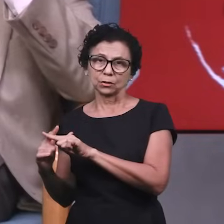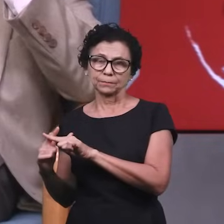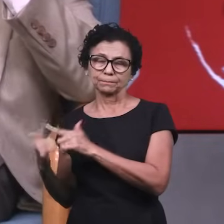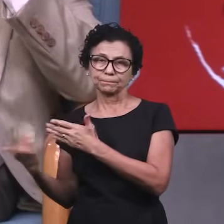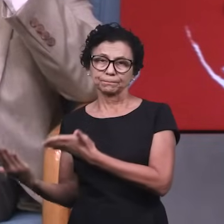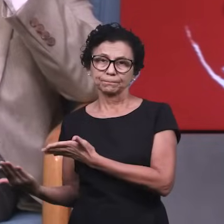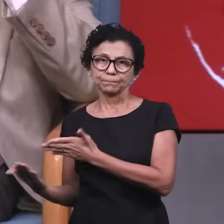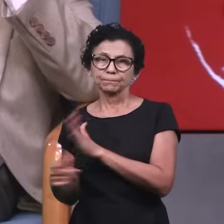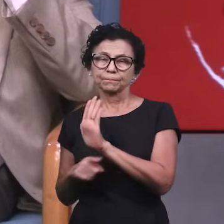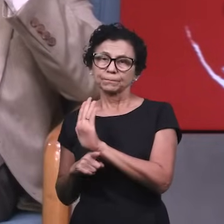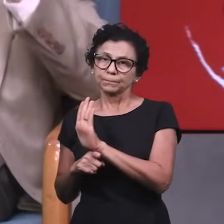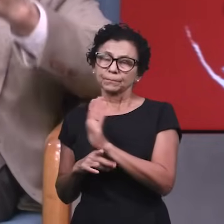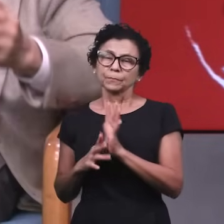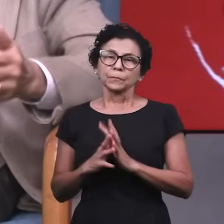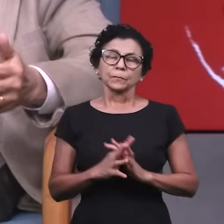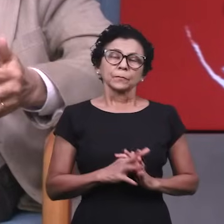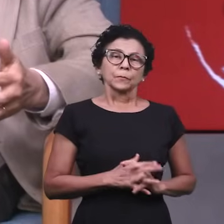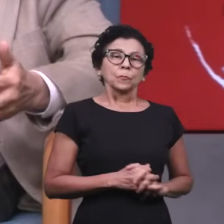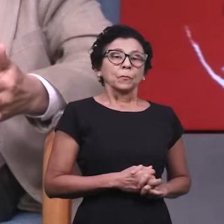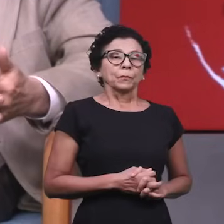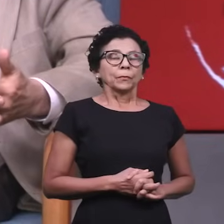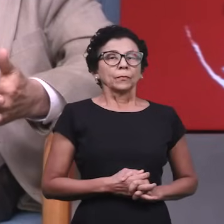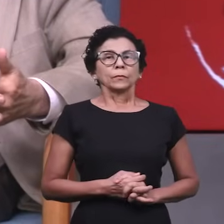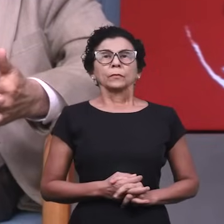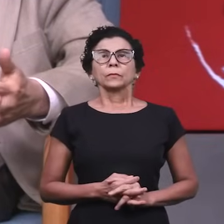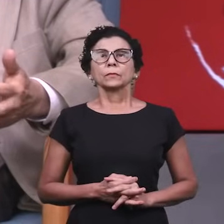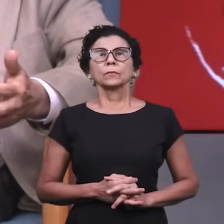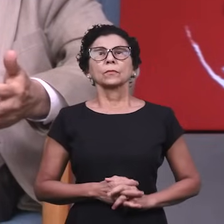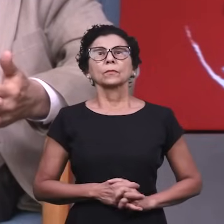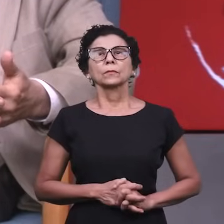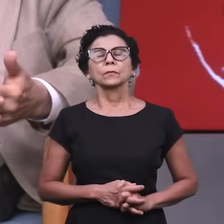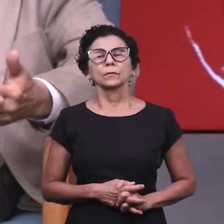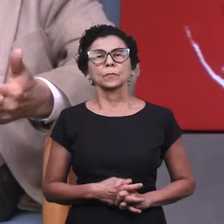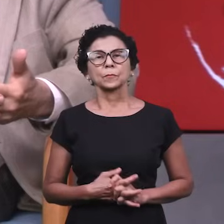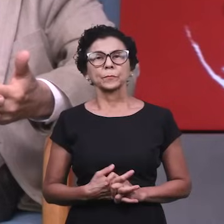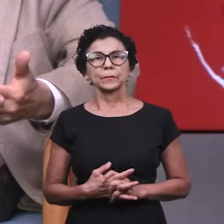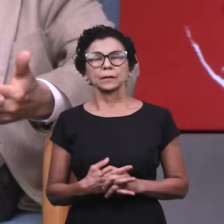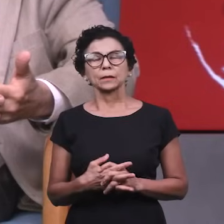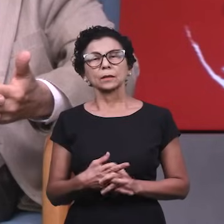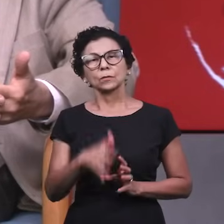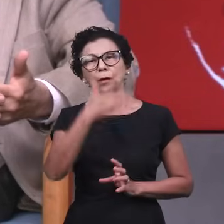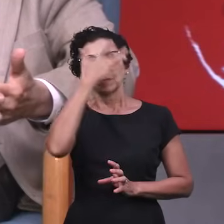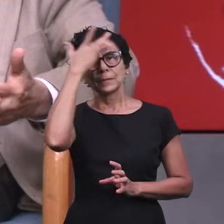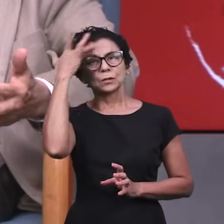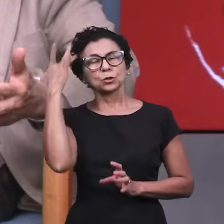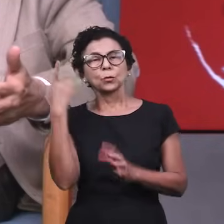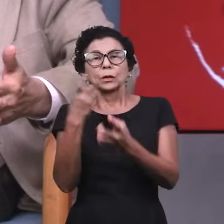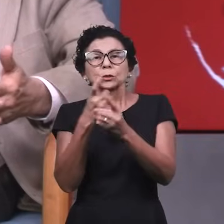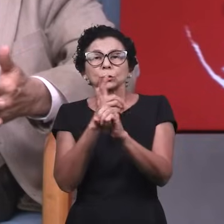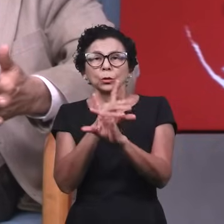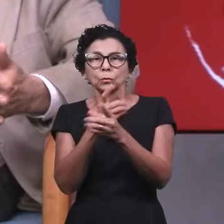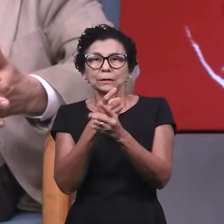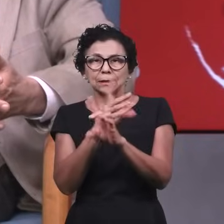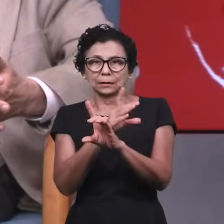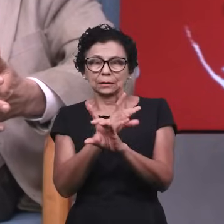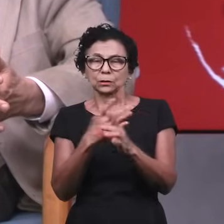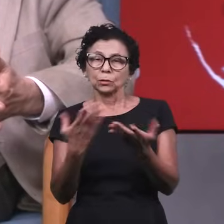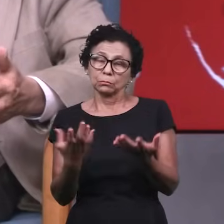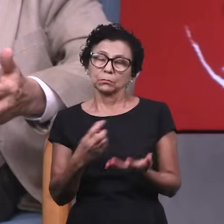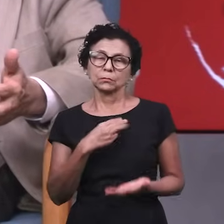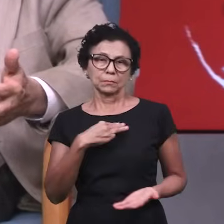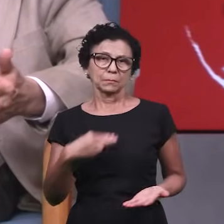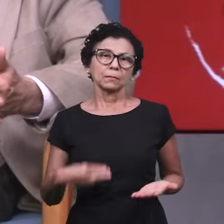observar que o ministério de doutrinador, que é o